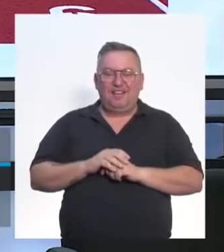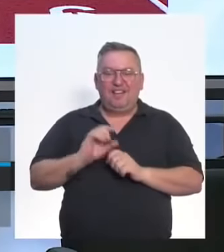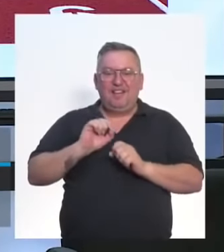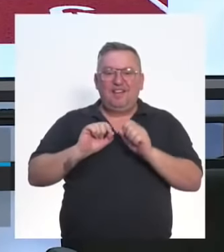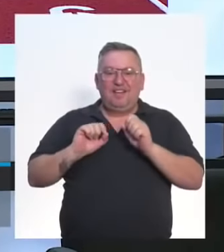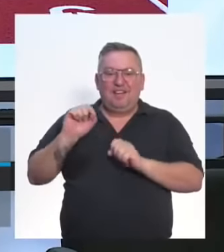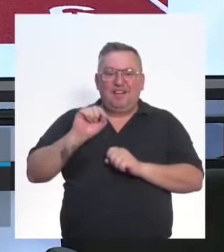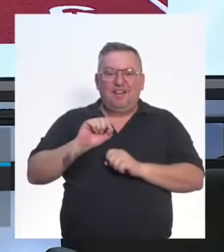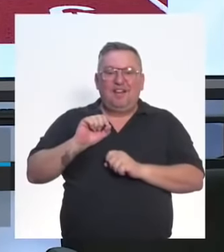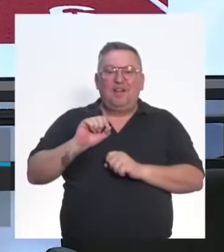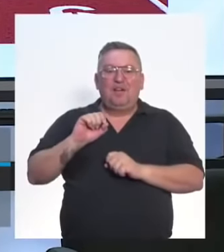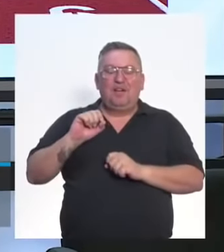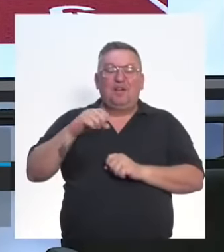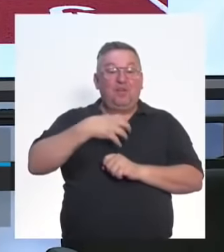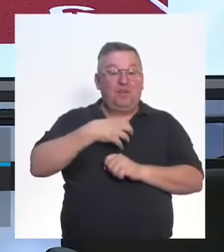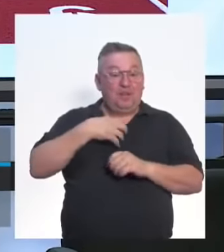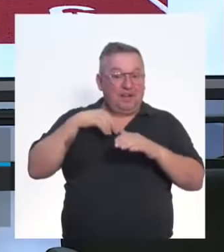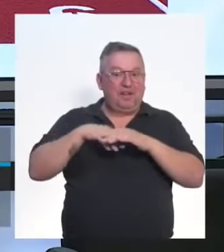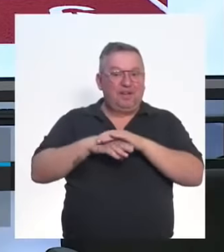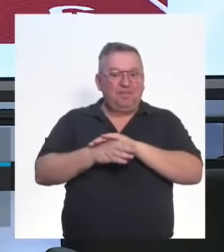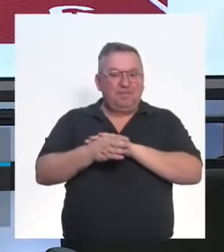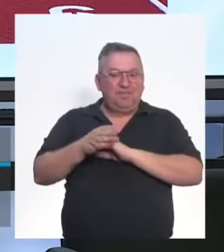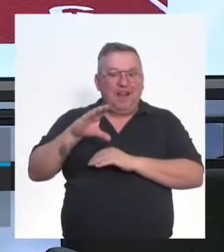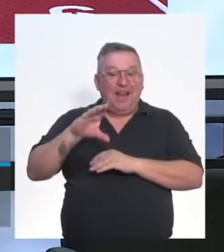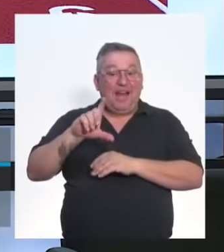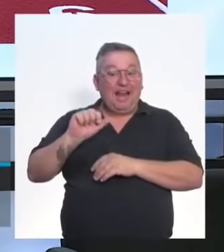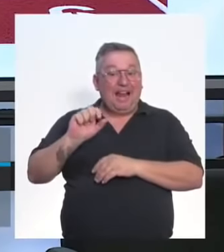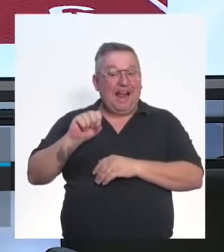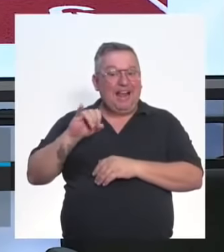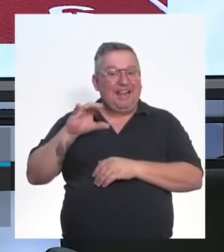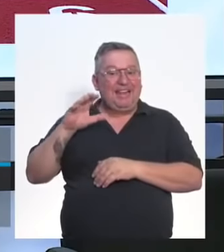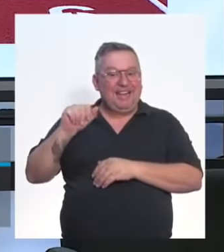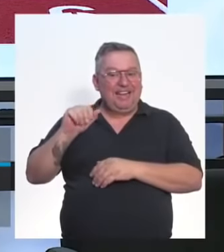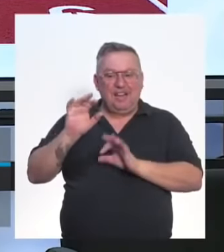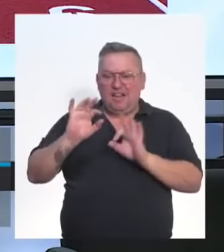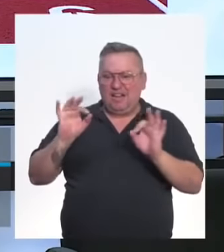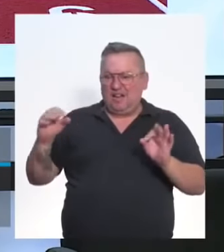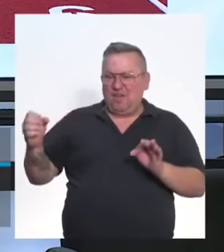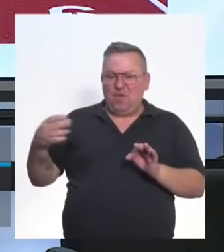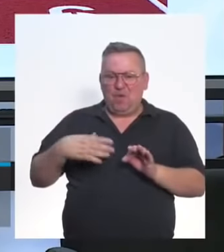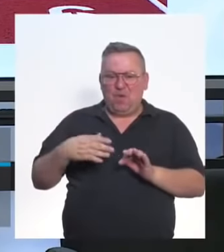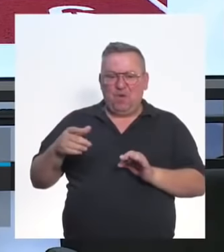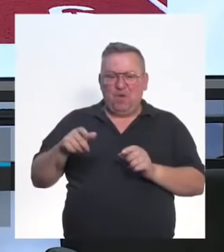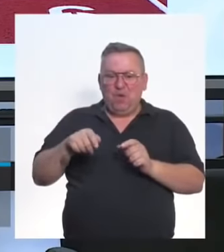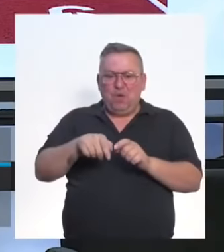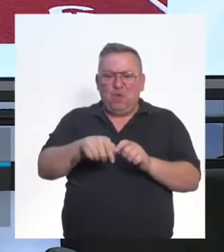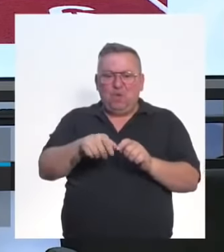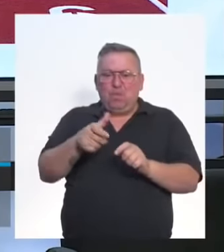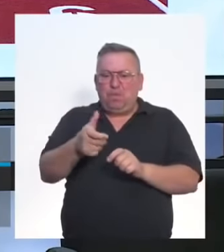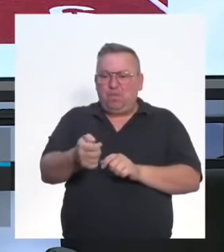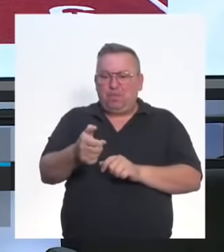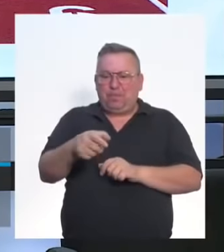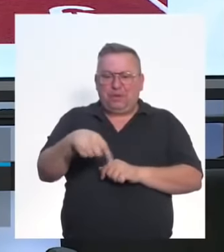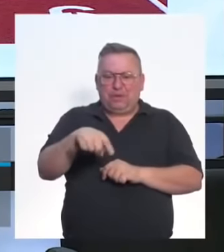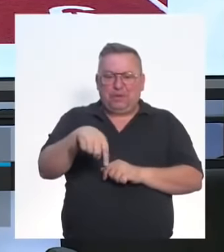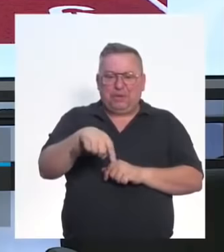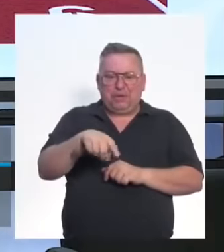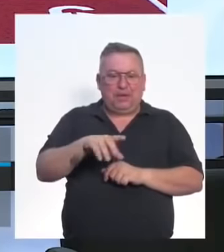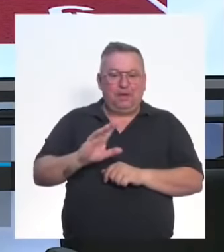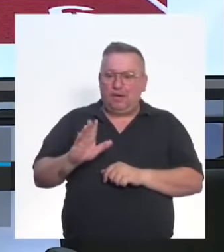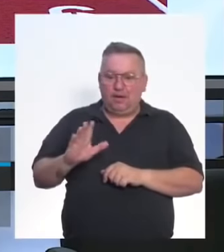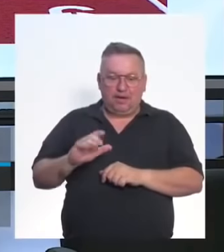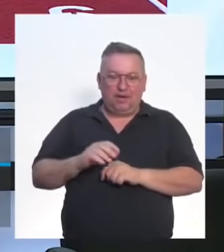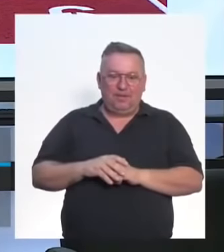se solta um peão da forma clássica mesmo, né? Nada desses peões que você coloca, né? Aperta o botãozinho e ele sai rodando.